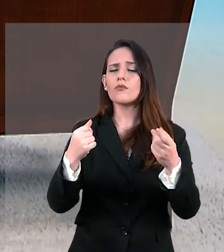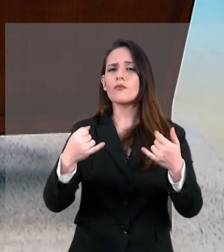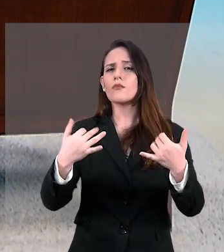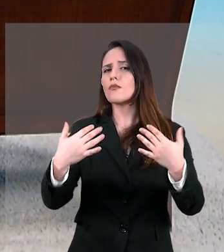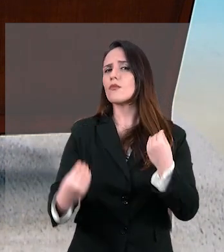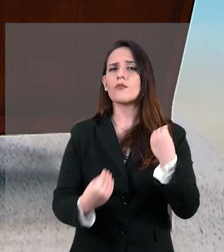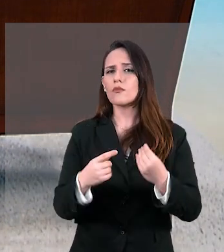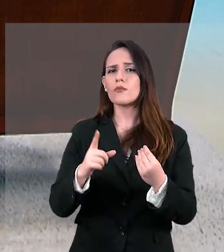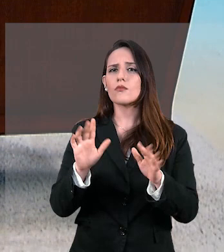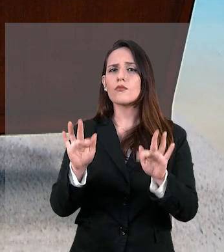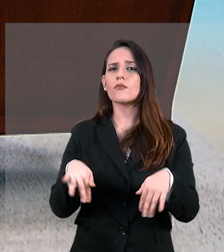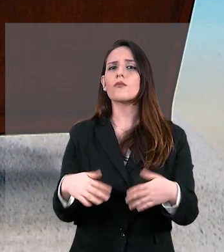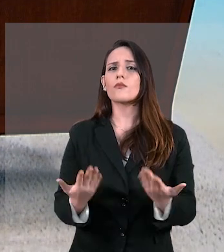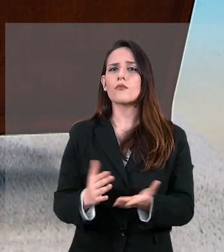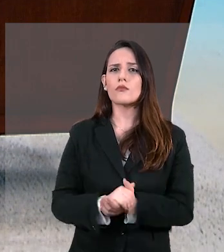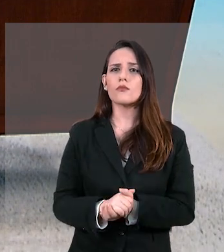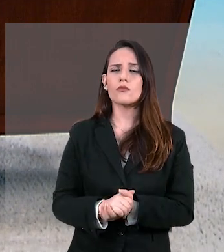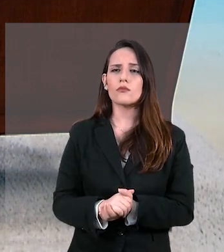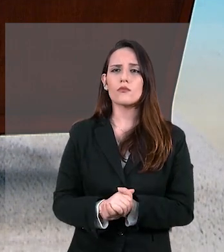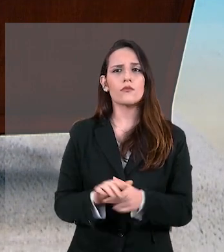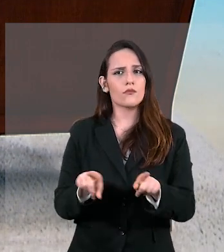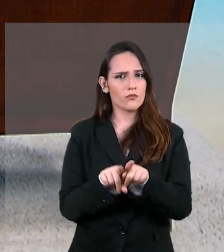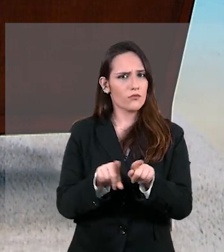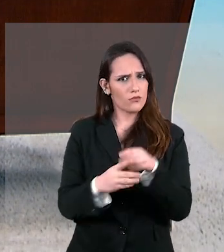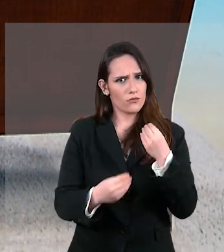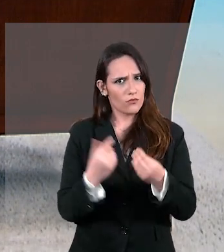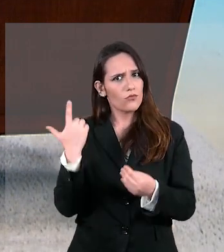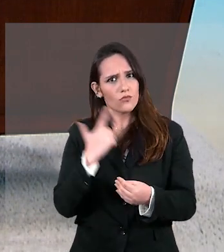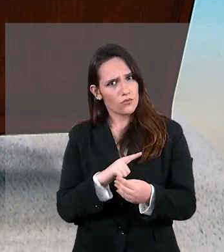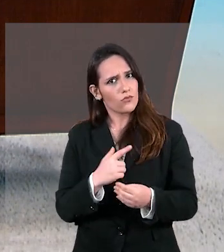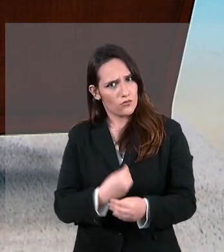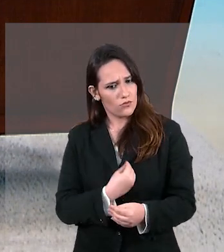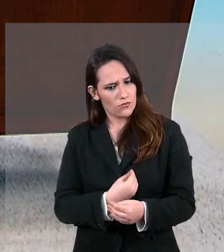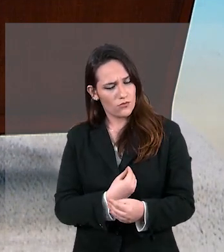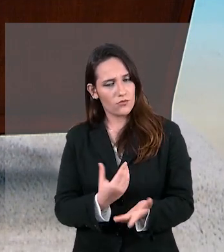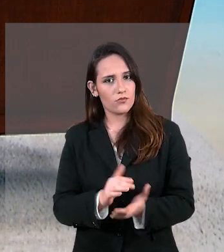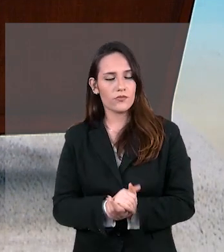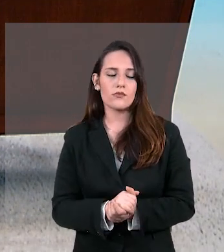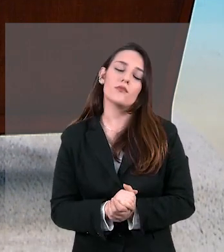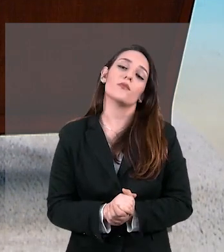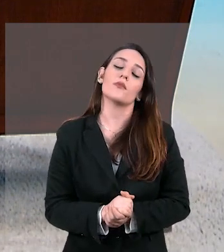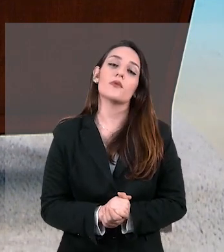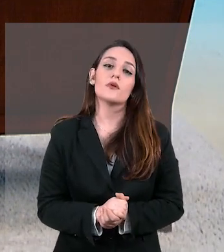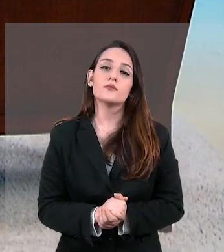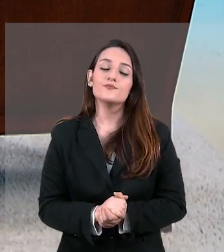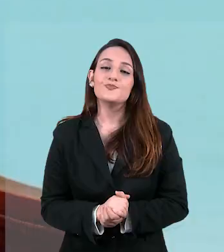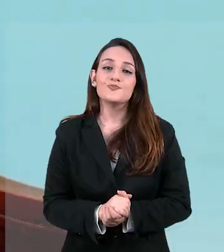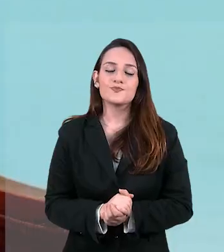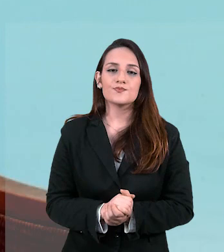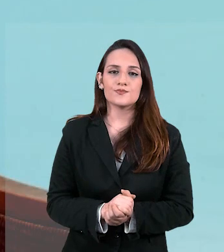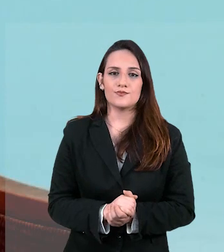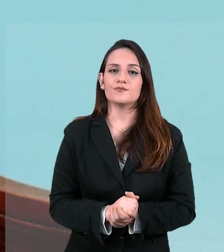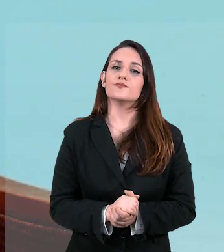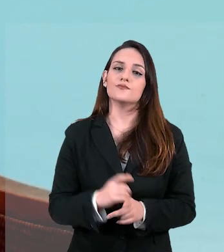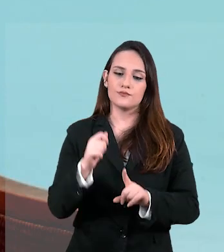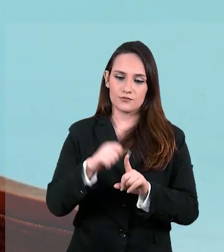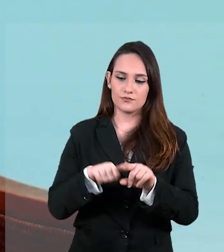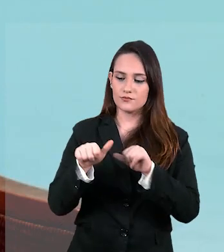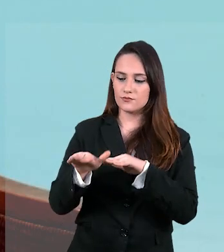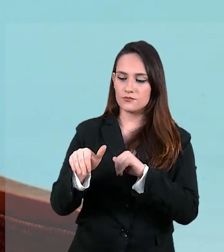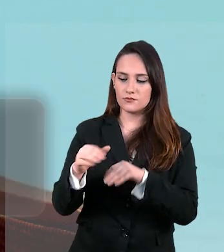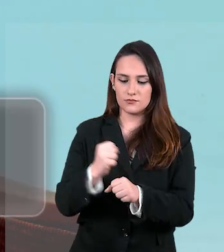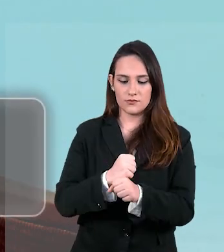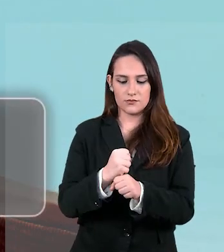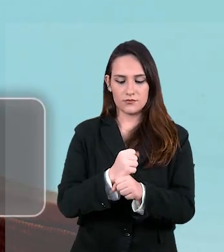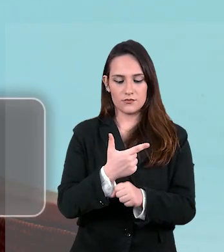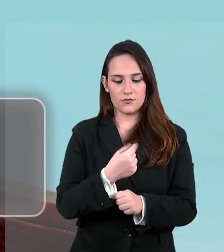começou. Agora comenta como é que ela terminou e como que você conseguiu sair dessa. Então, em setembro